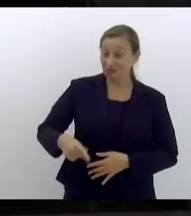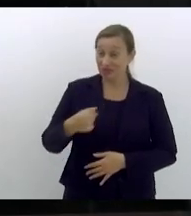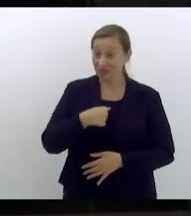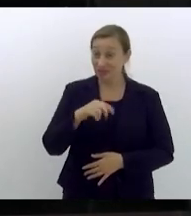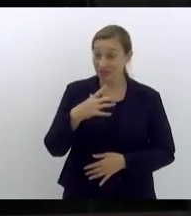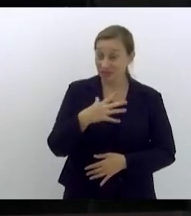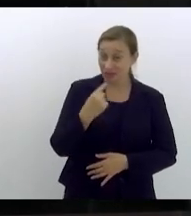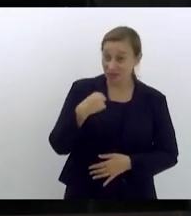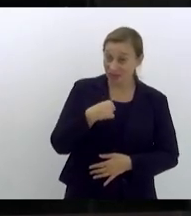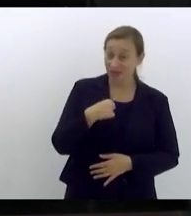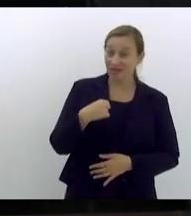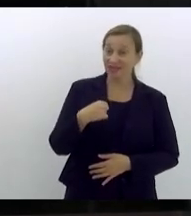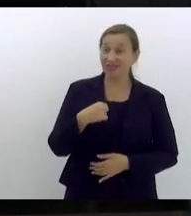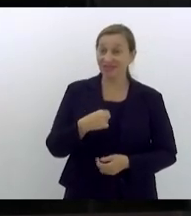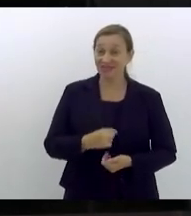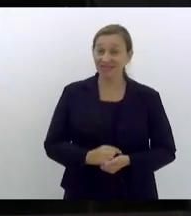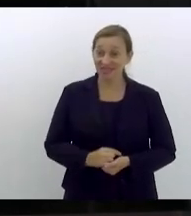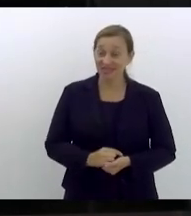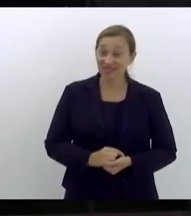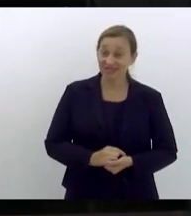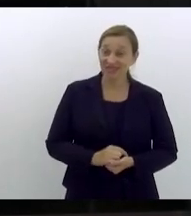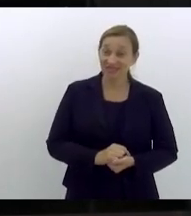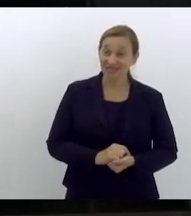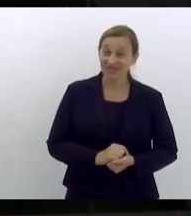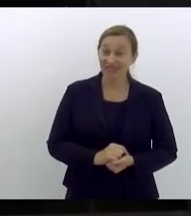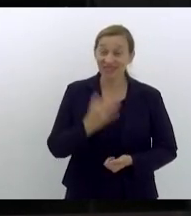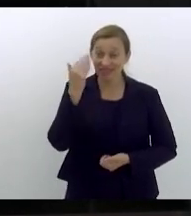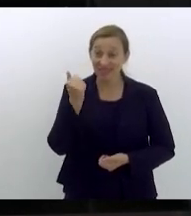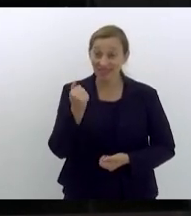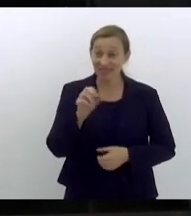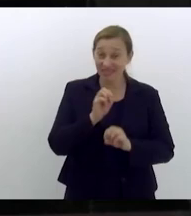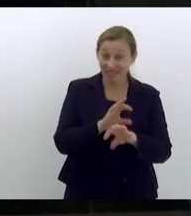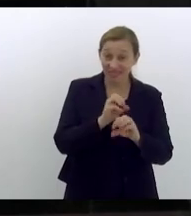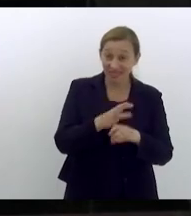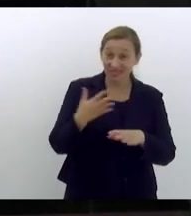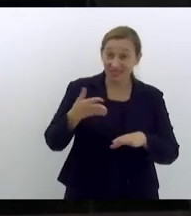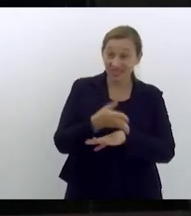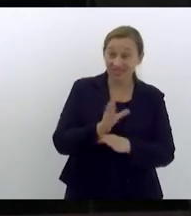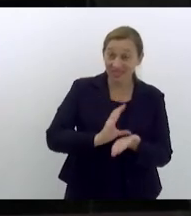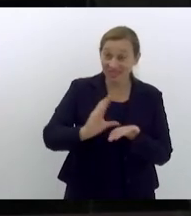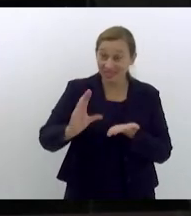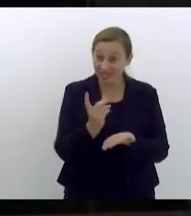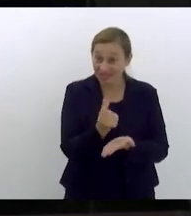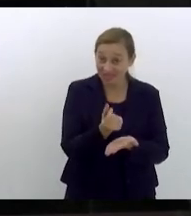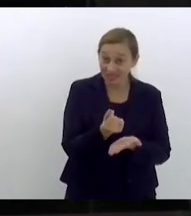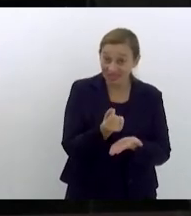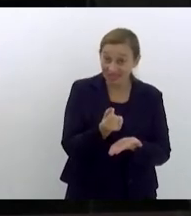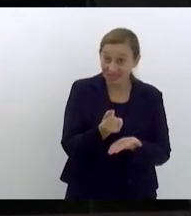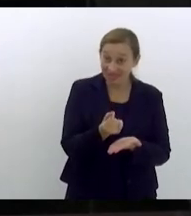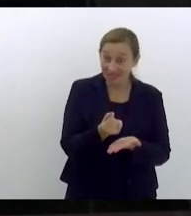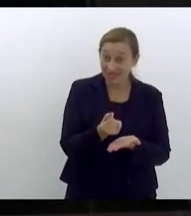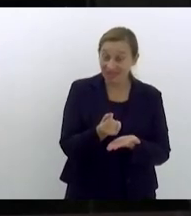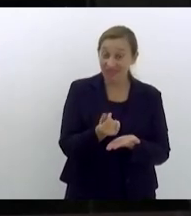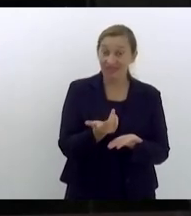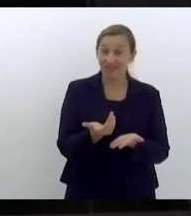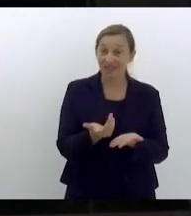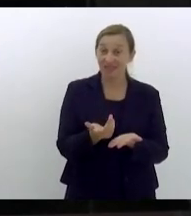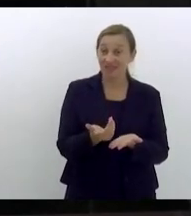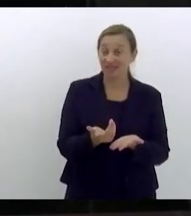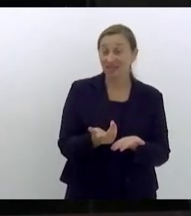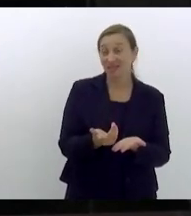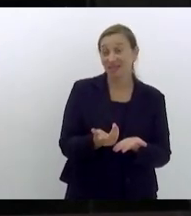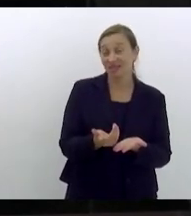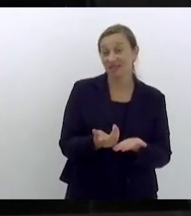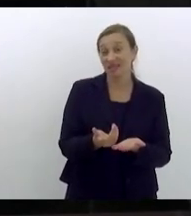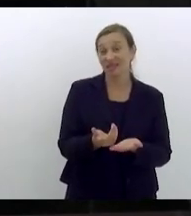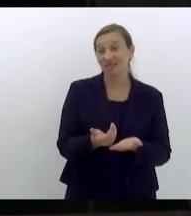sabe da dificuldade de conduzir uma unidade de ensino Quando não chega o recurso Ele precarizou o